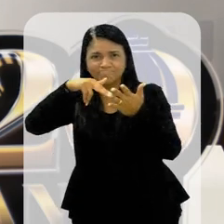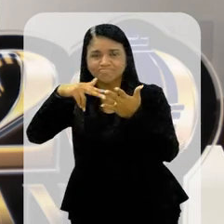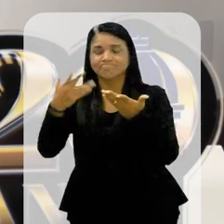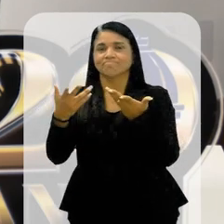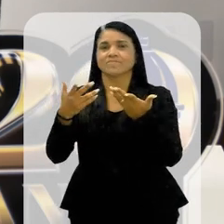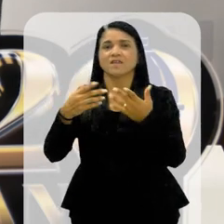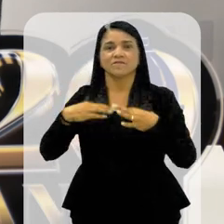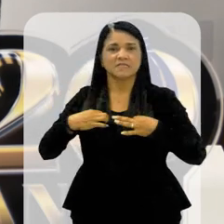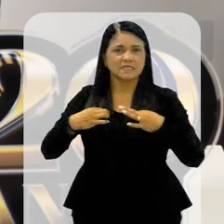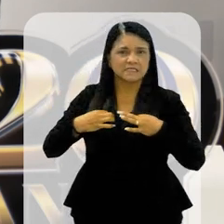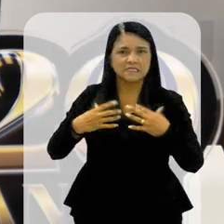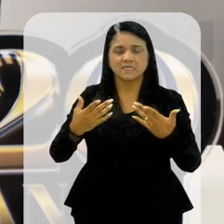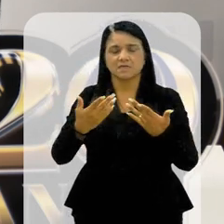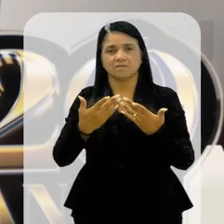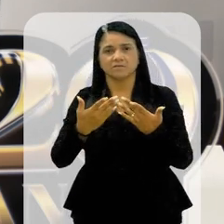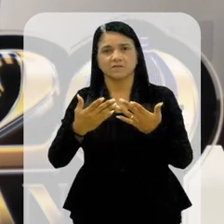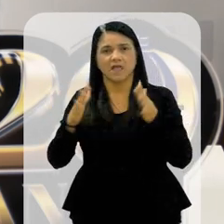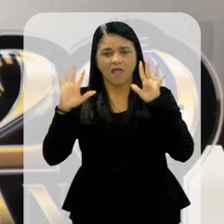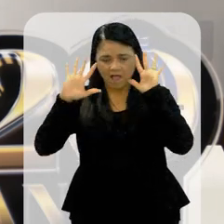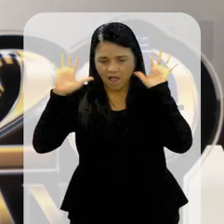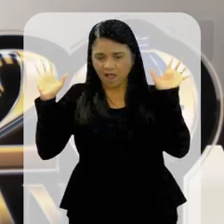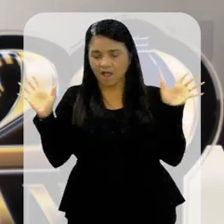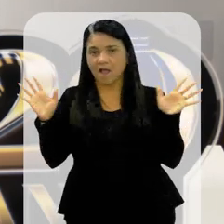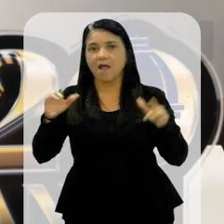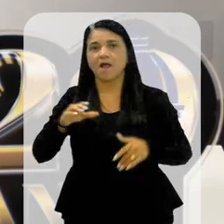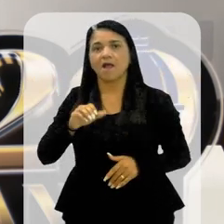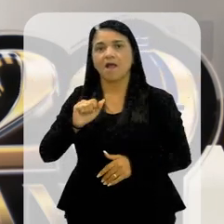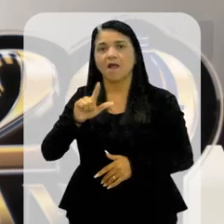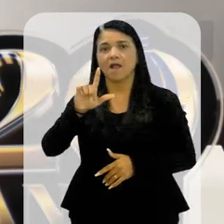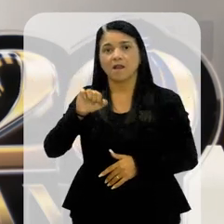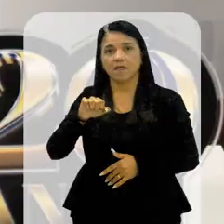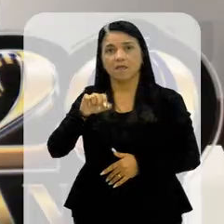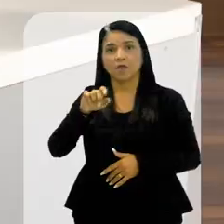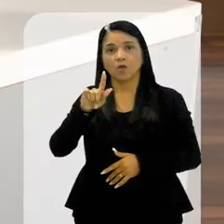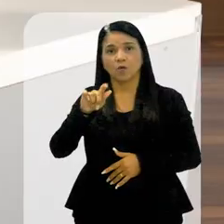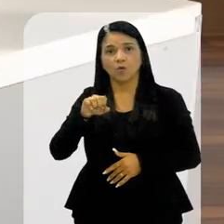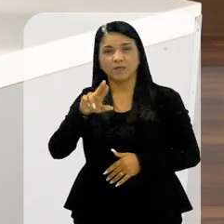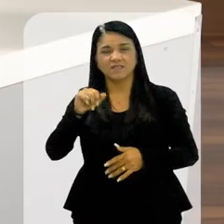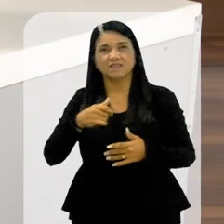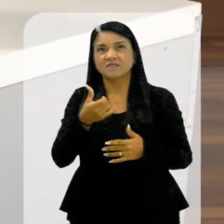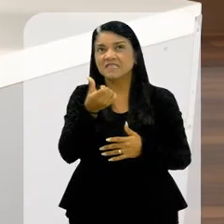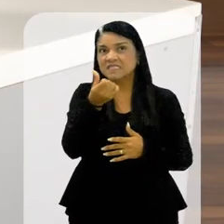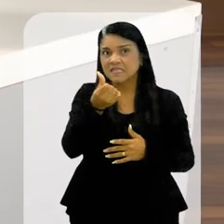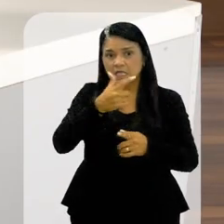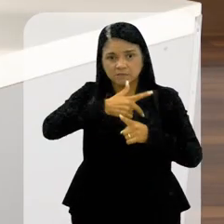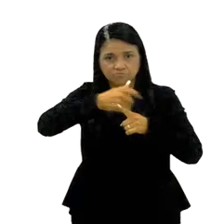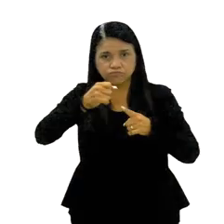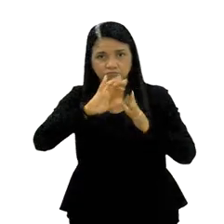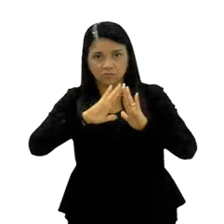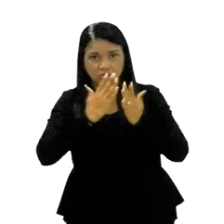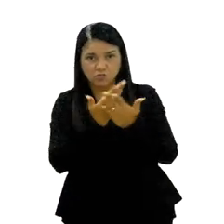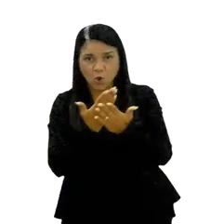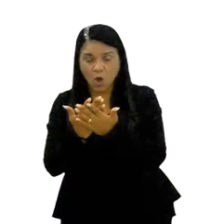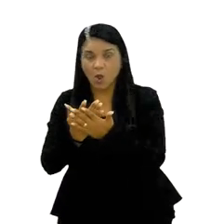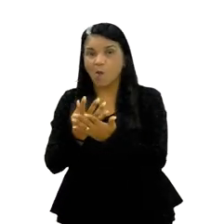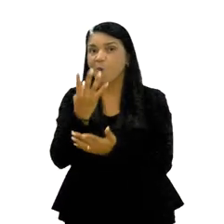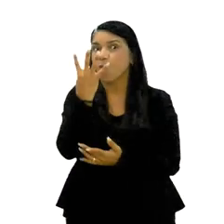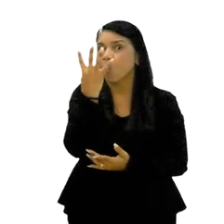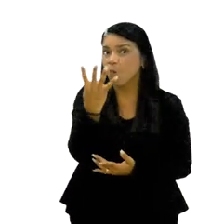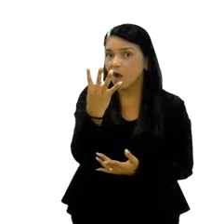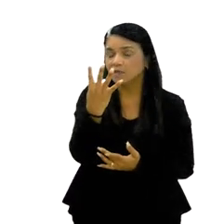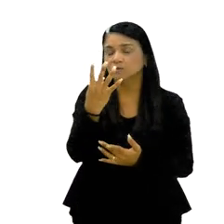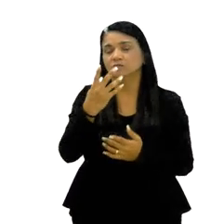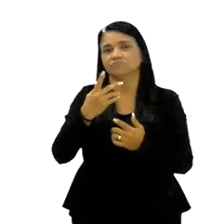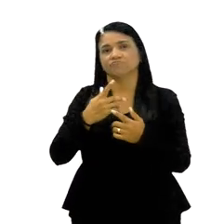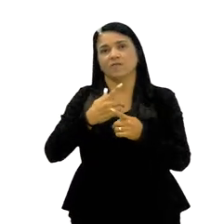e também fantasias, né? Isso aí. E das 5 das campeãs, quantas você pintou? Das 6 das campeãs eu fiz 4.